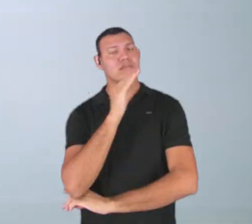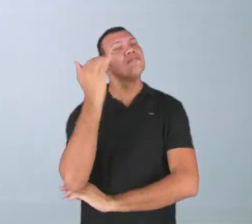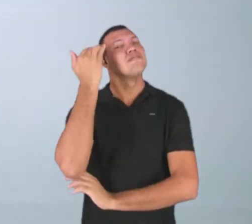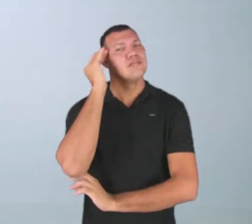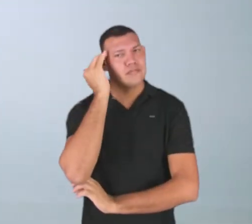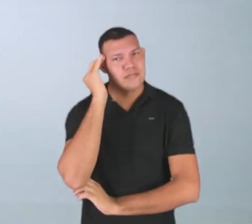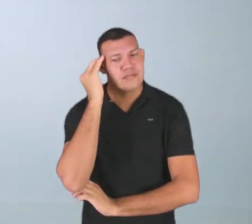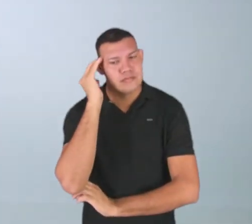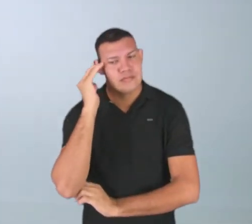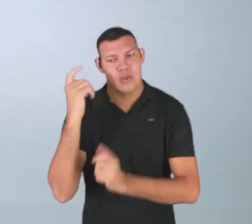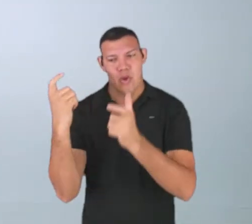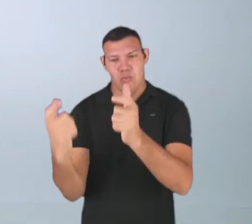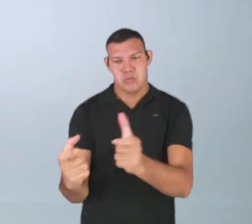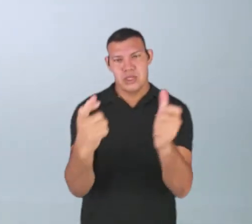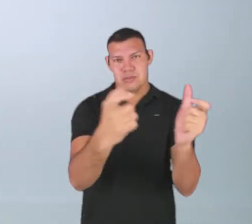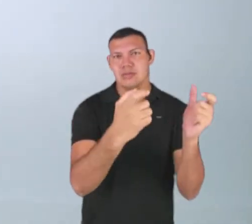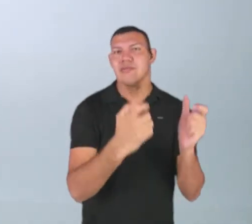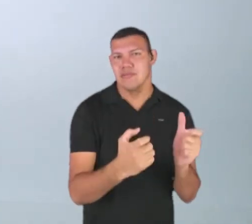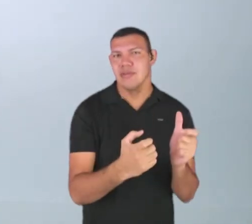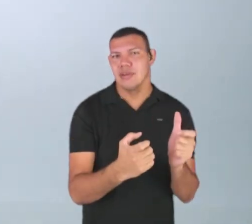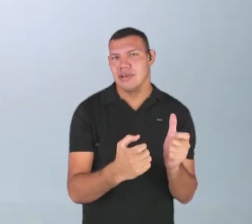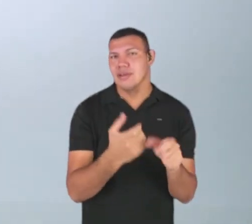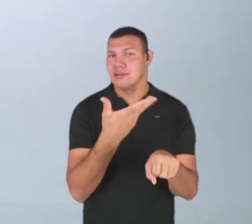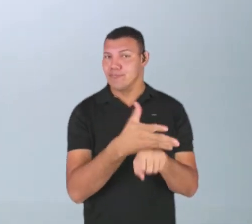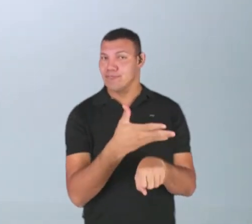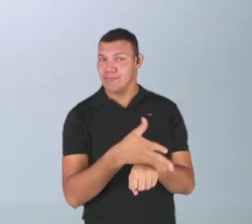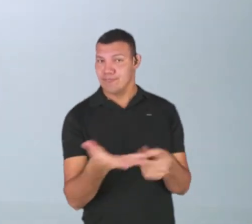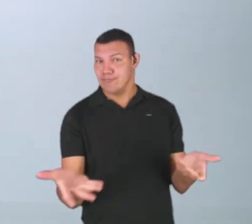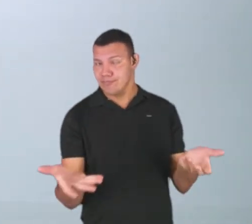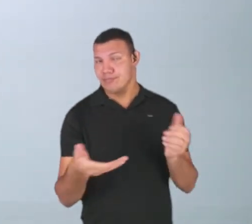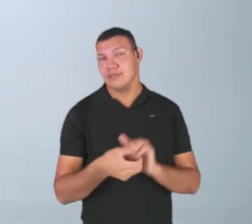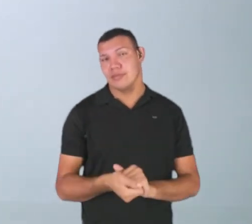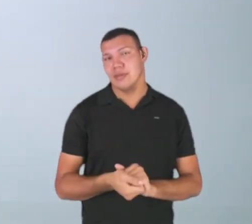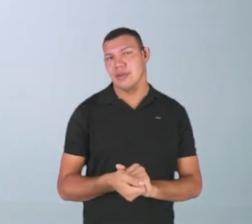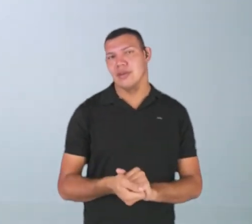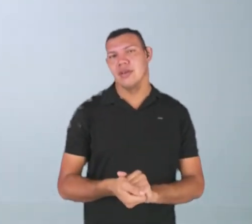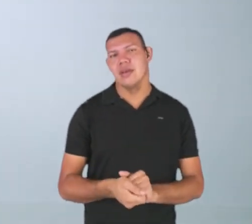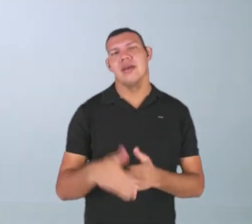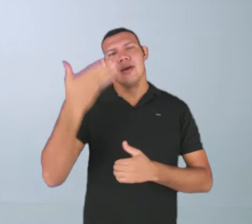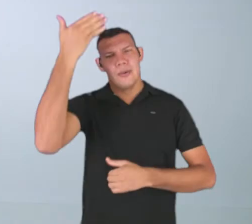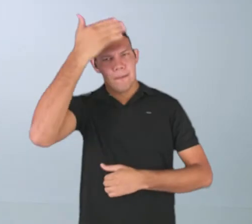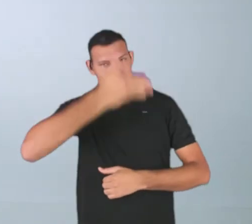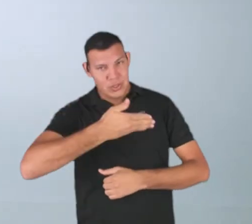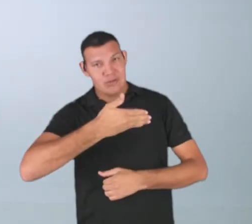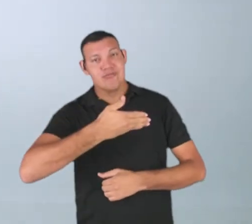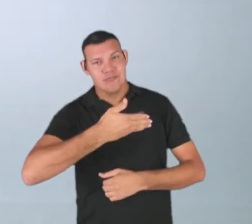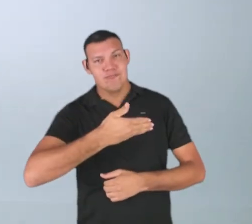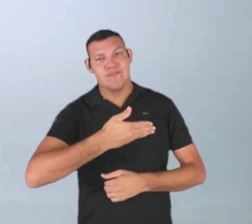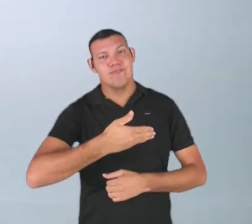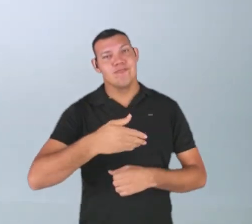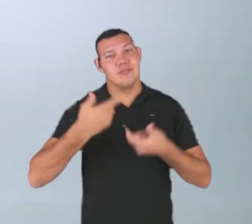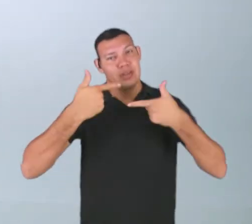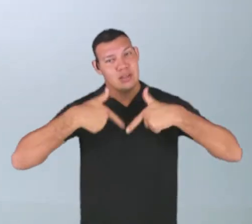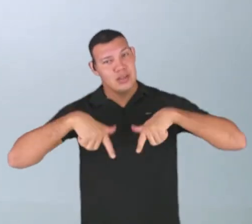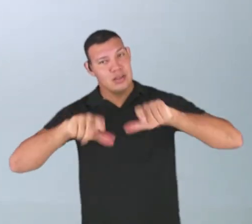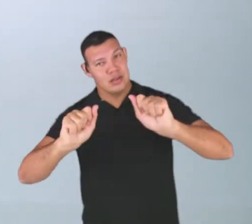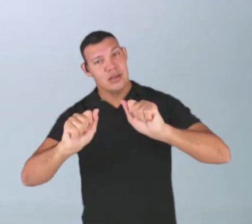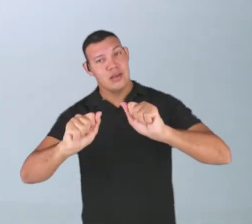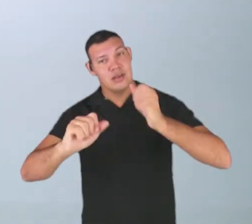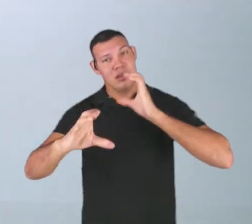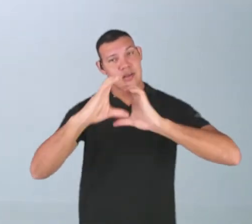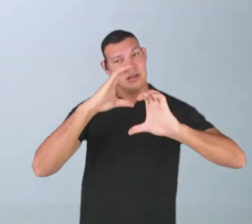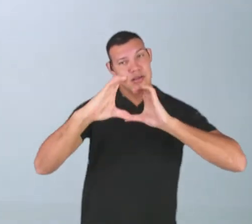eles constituem lá nos desenhos, né? Então, isso é uma comprovação de que a comunicação não verbal estabelecida por